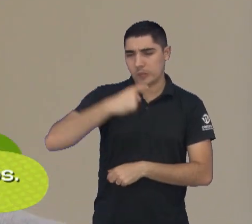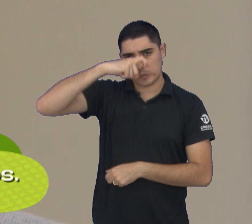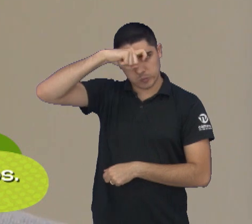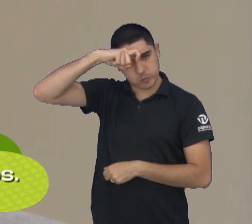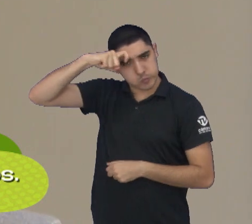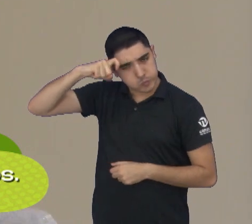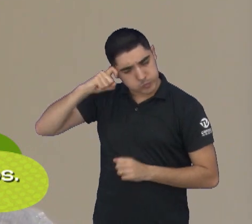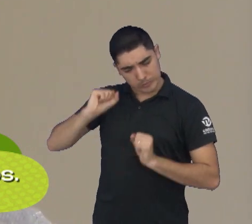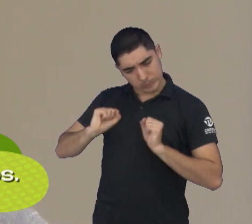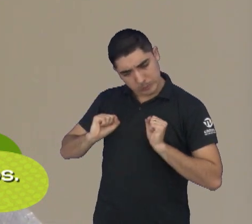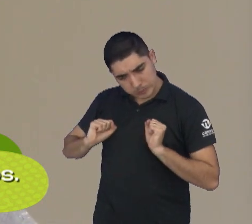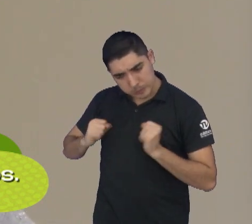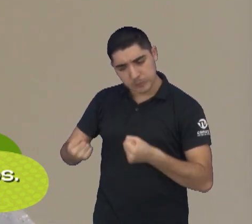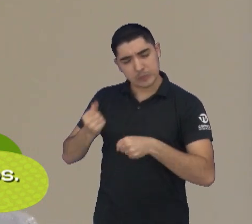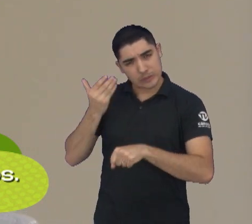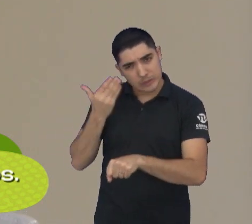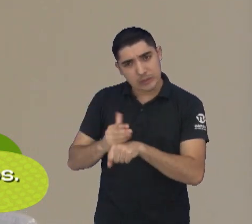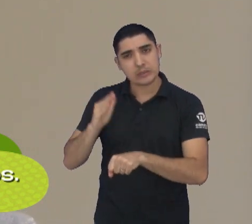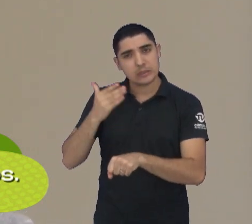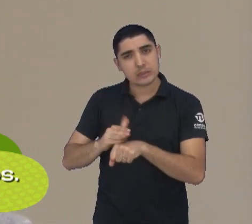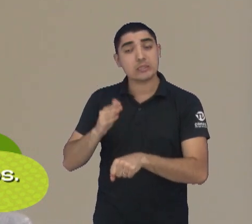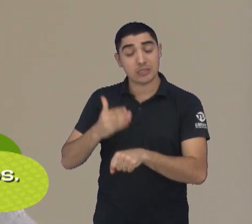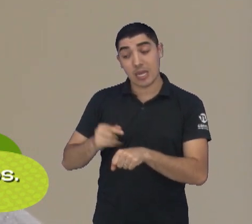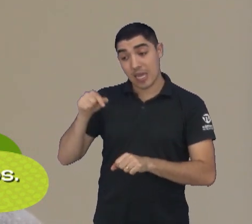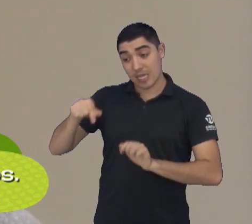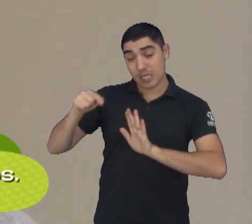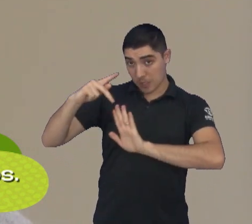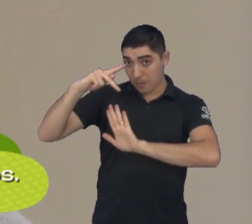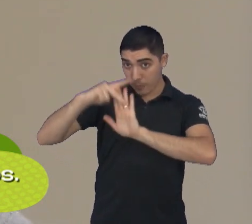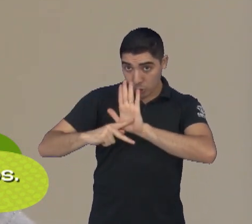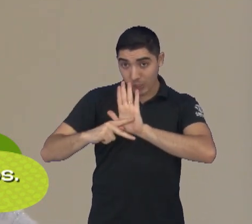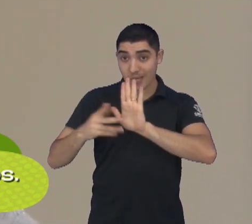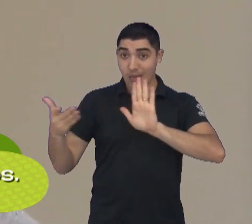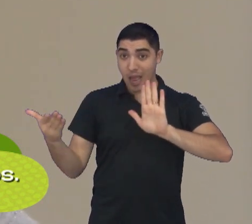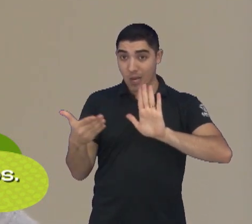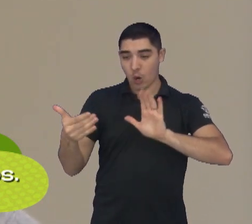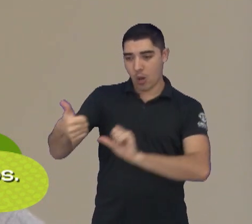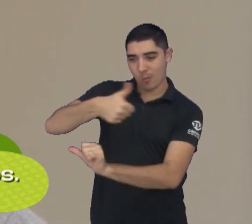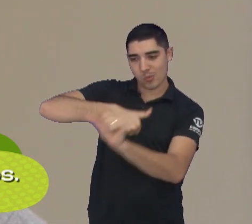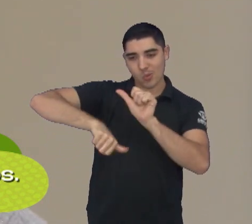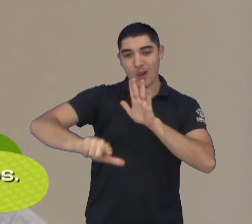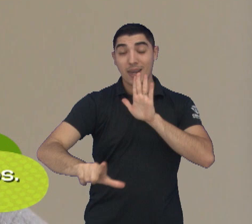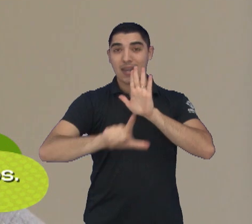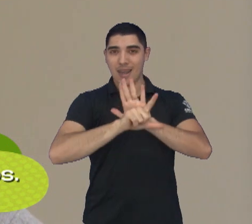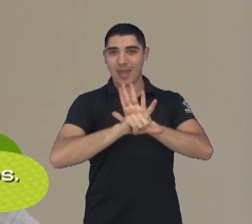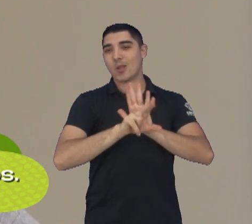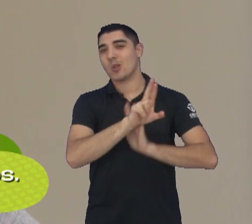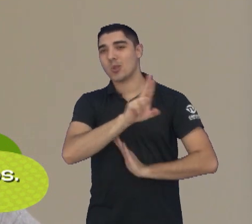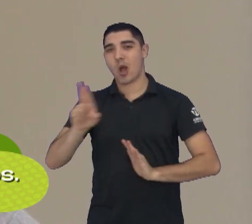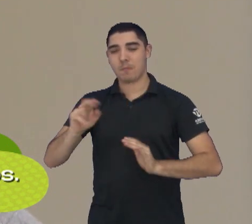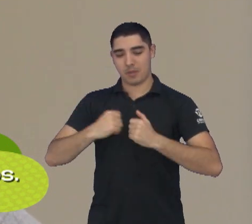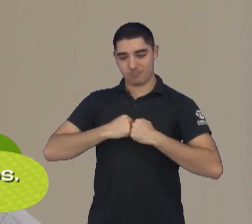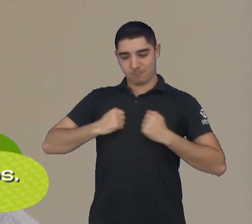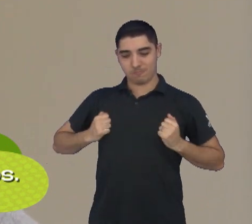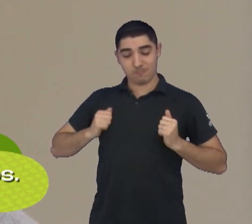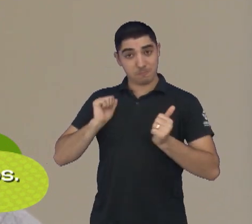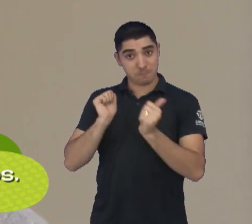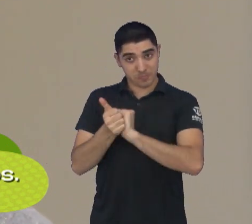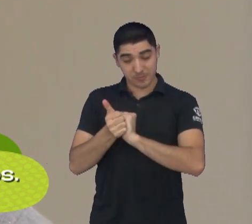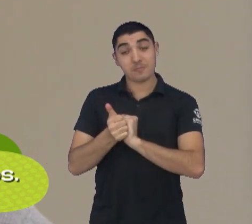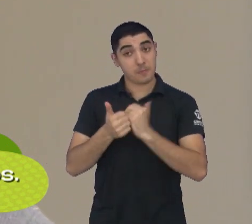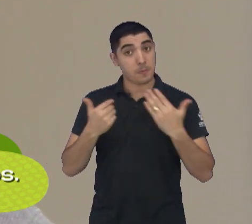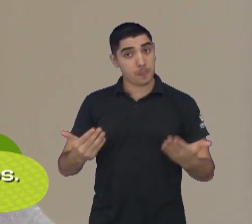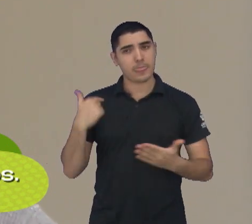muito empenho, um programa que virou lei, que é o Atleta Cidadão. Então, nós fazemos